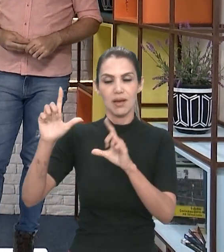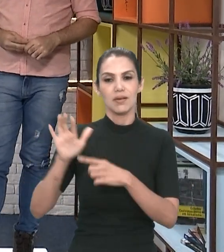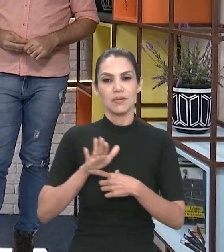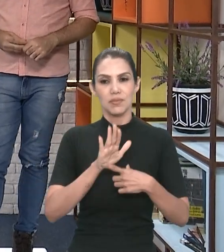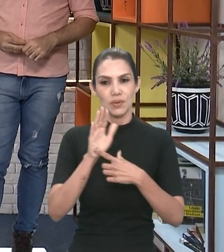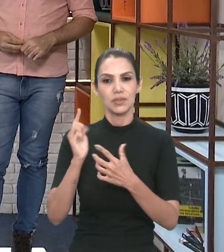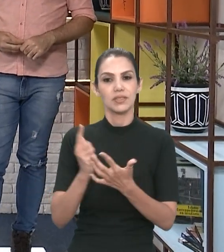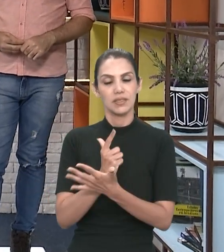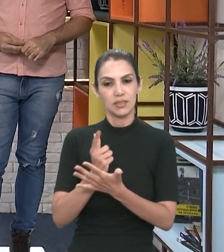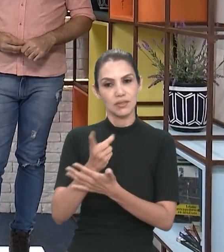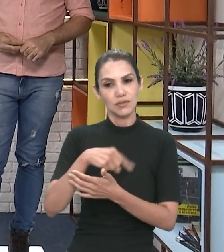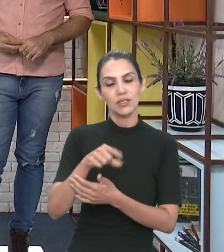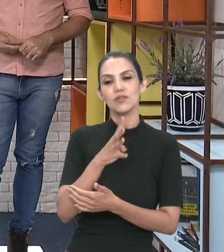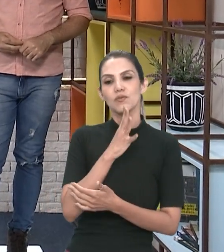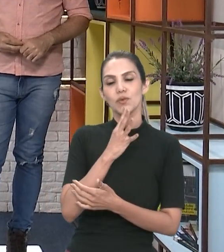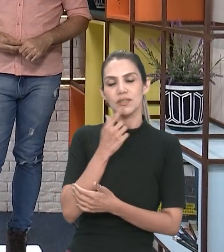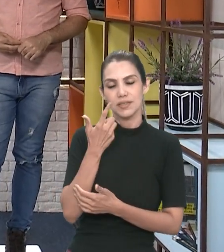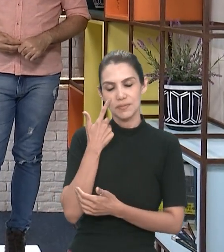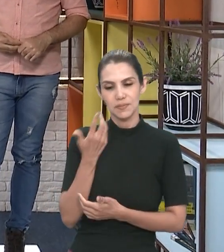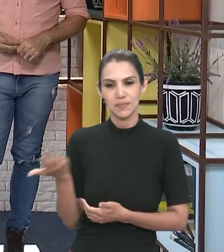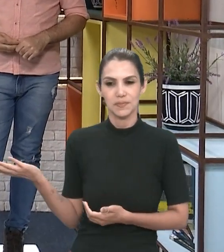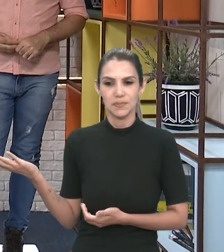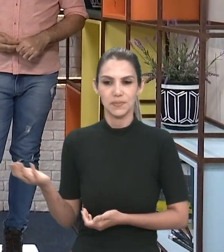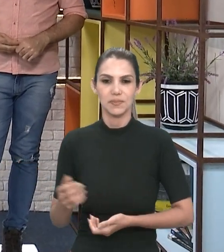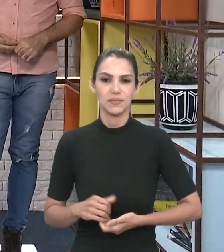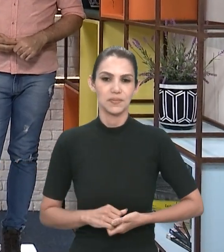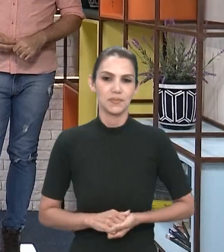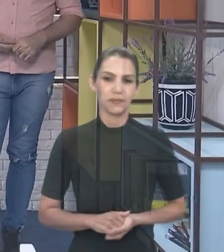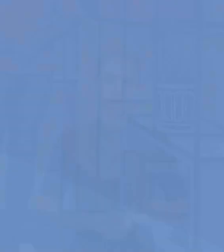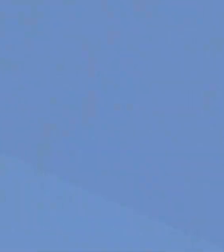patrimônios arquitetônicos de Goiânia. Rodou.